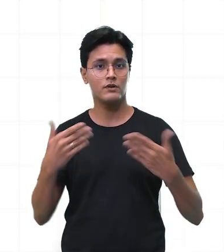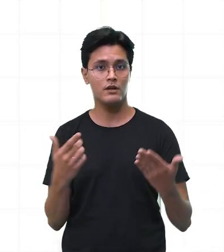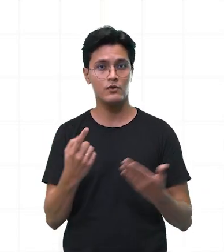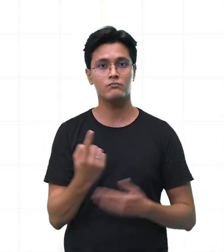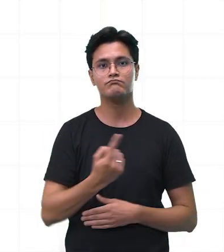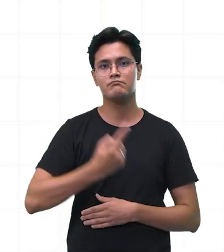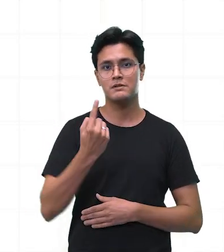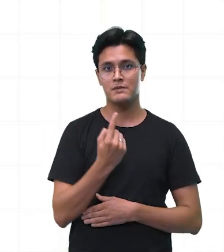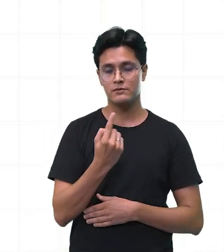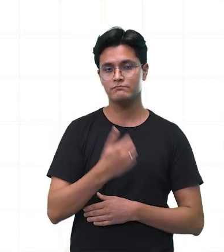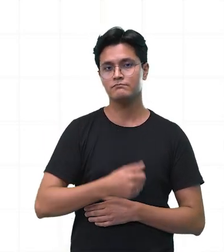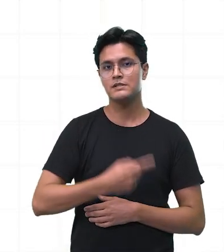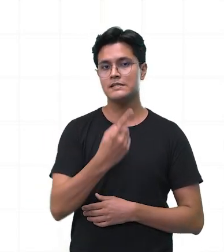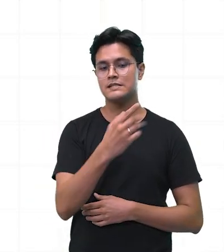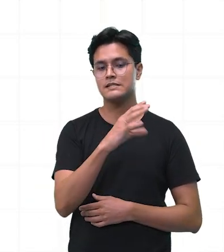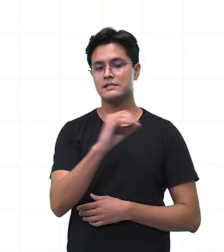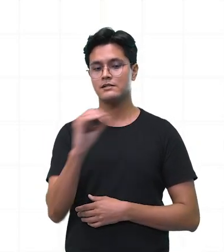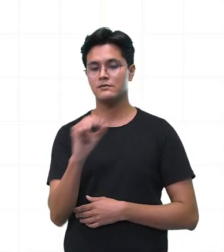100% é o todo,